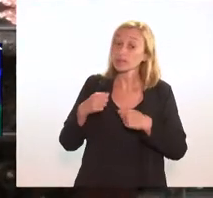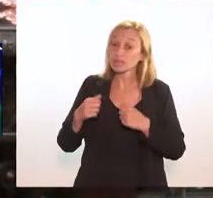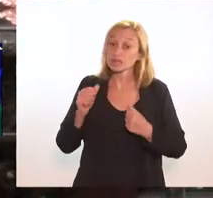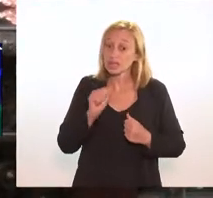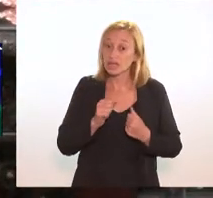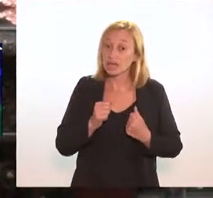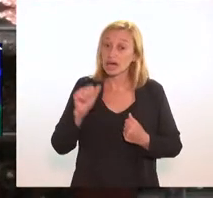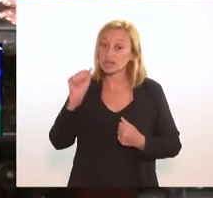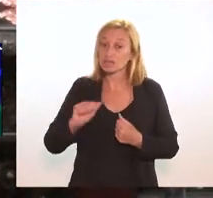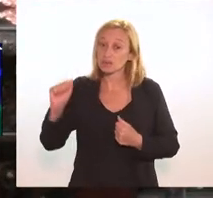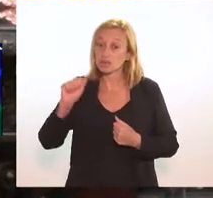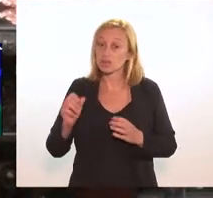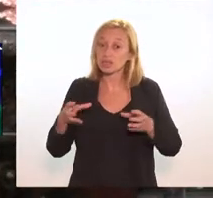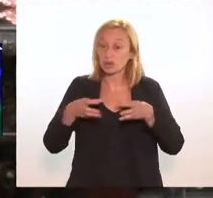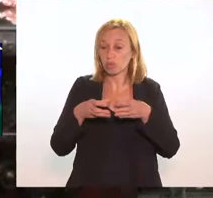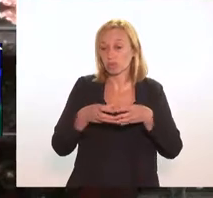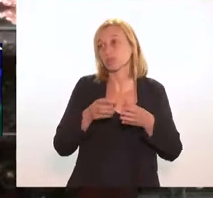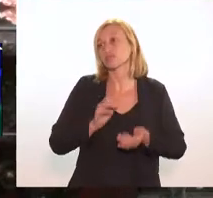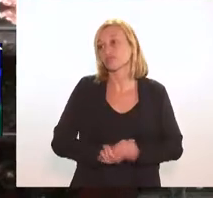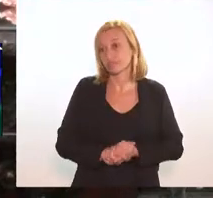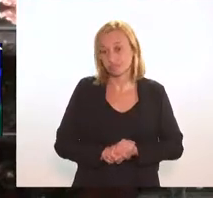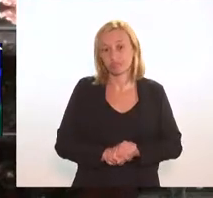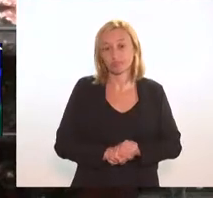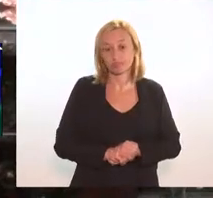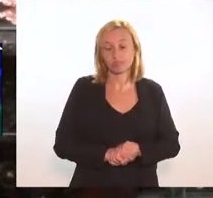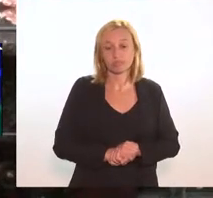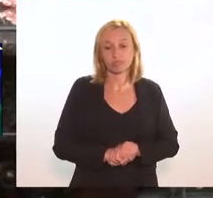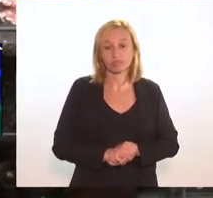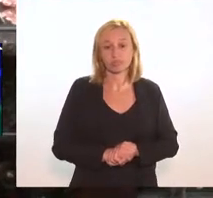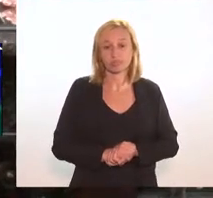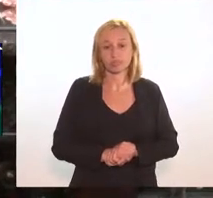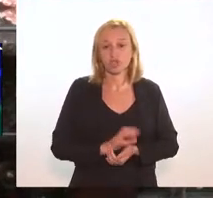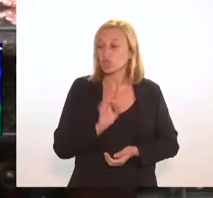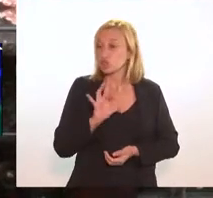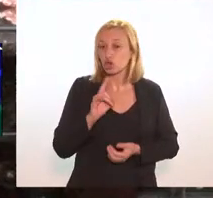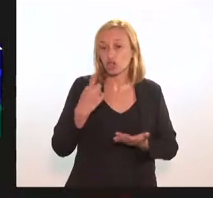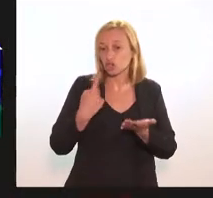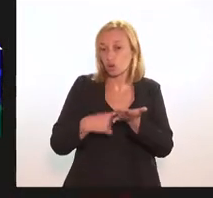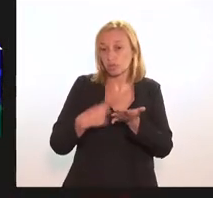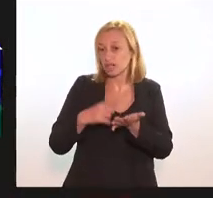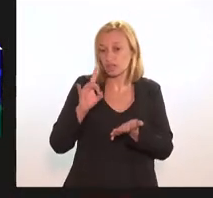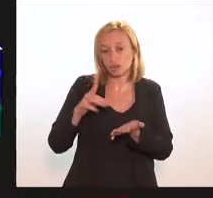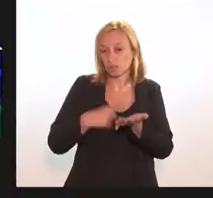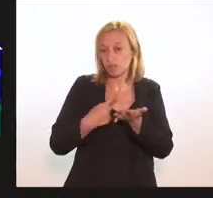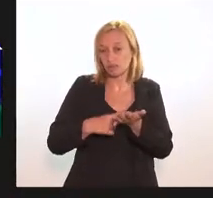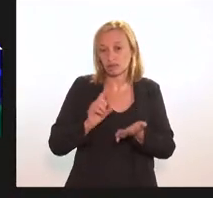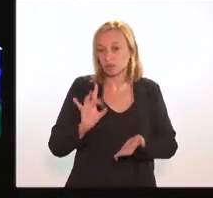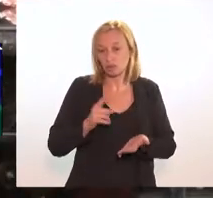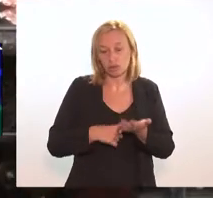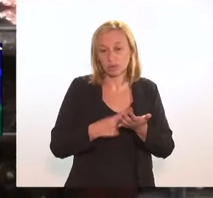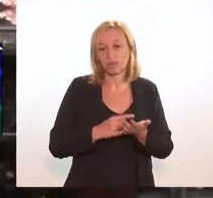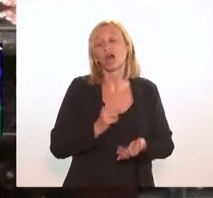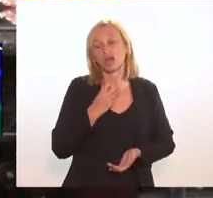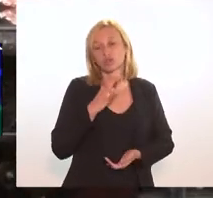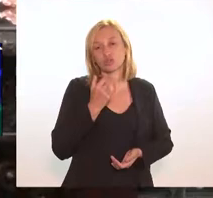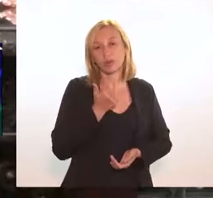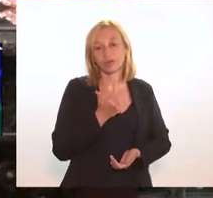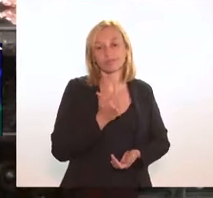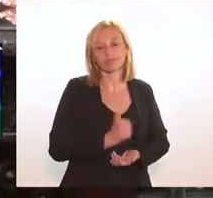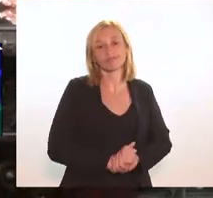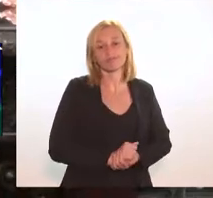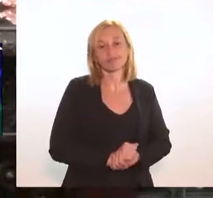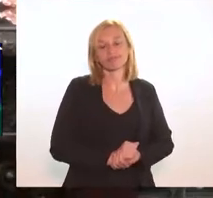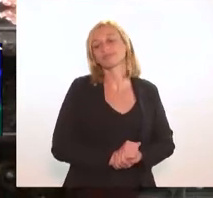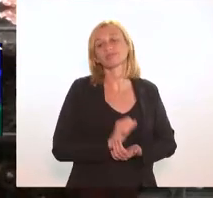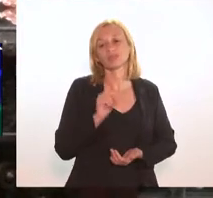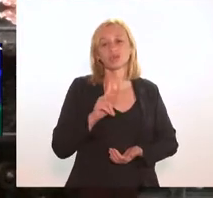assessoria da comissão. Você tem que ter organização. É só isso, mas é só combinar. A gente tá pedindo. Só combinar. Tudo bem, aí a gente está